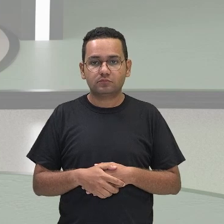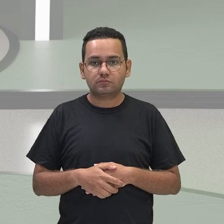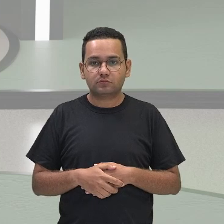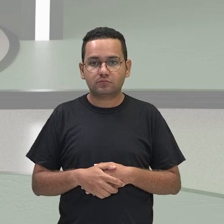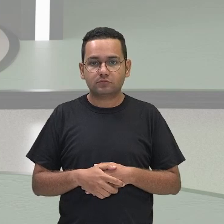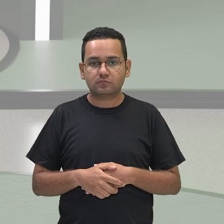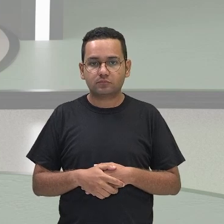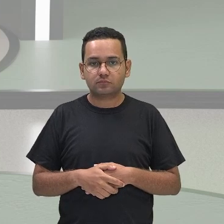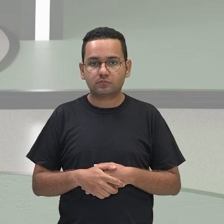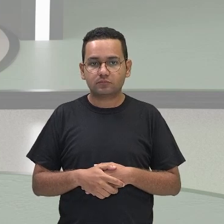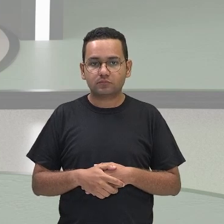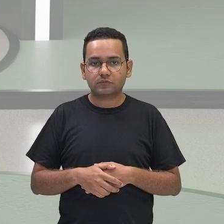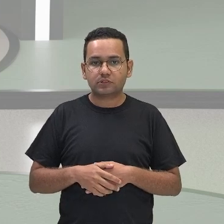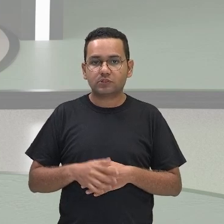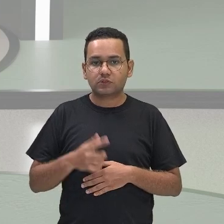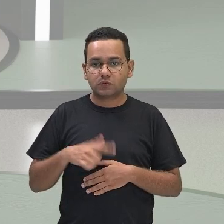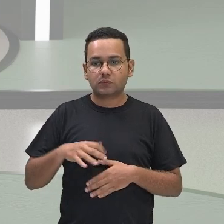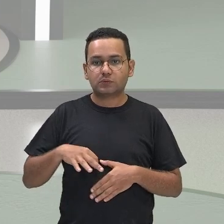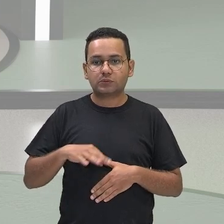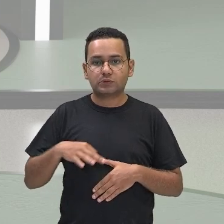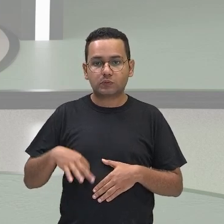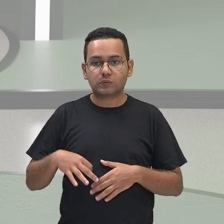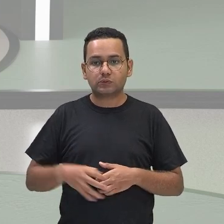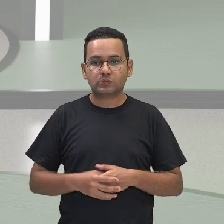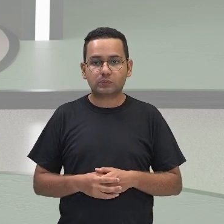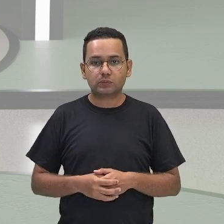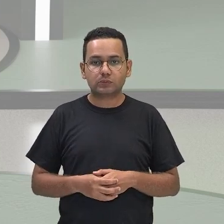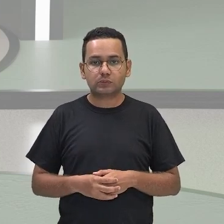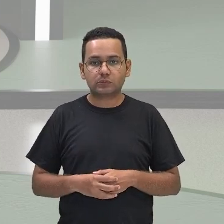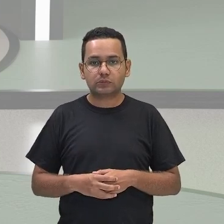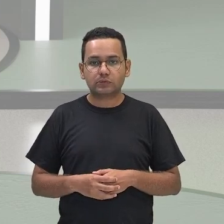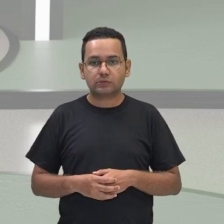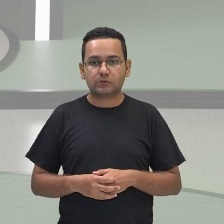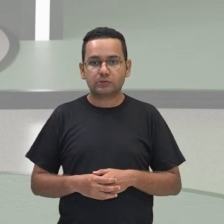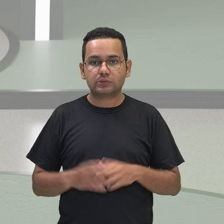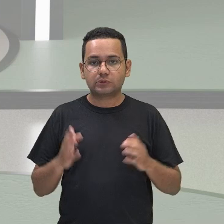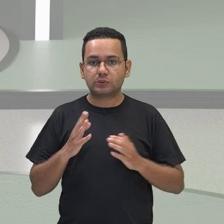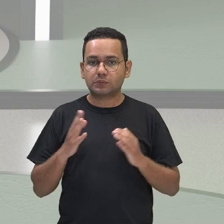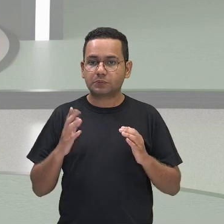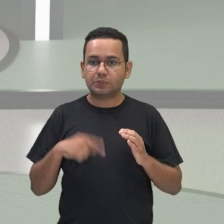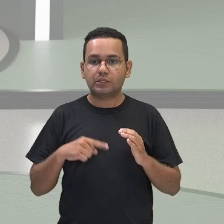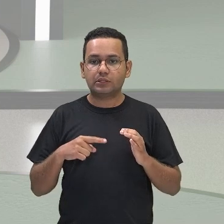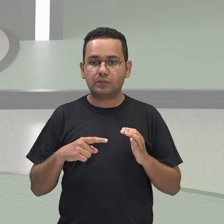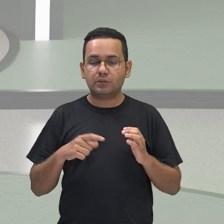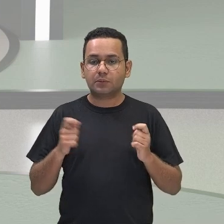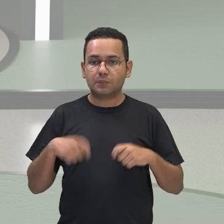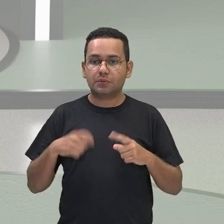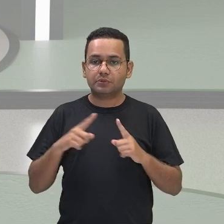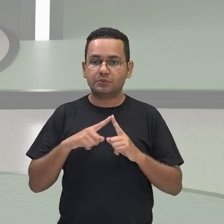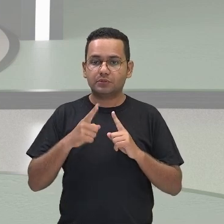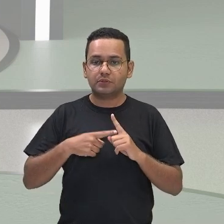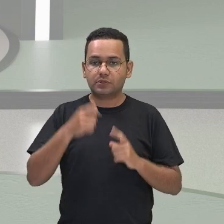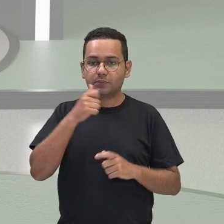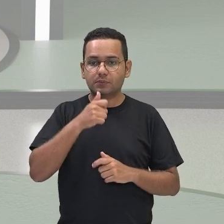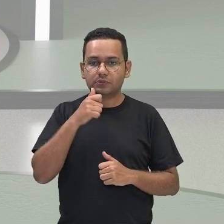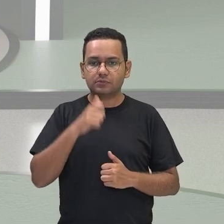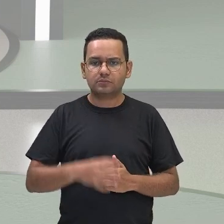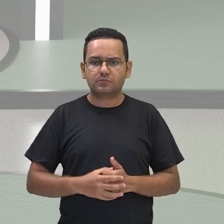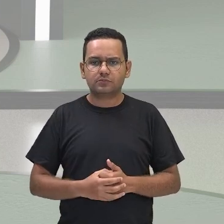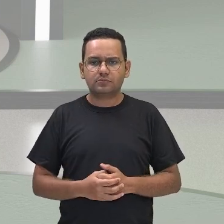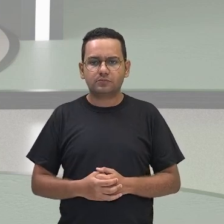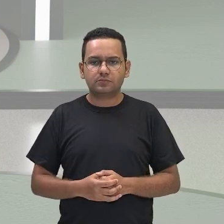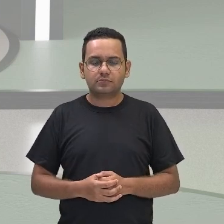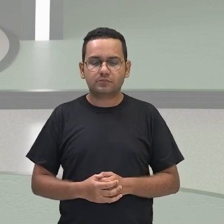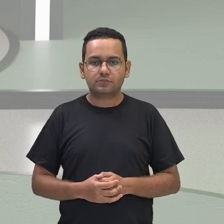tuba uterina. Isso caracteriza o quê? O período fértil da mulher, correto? E